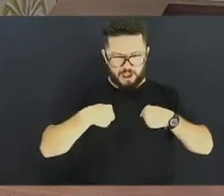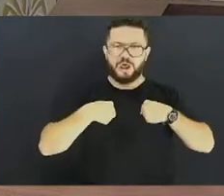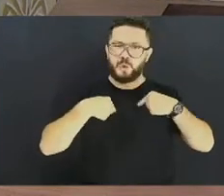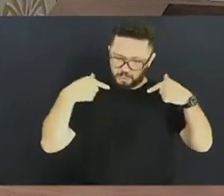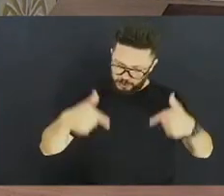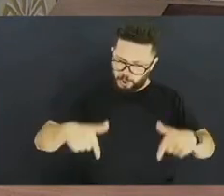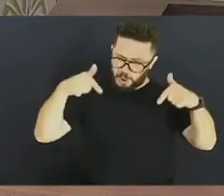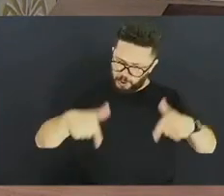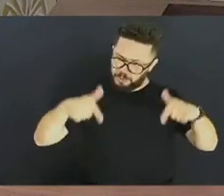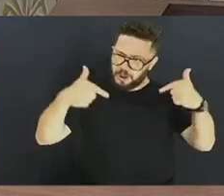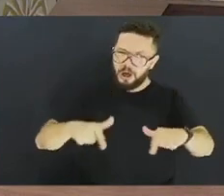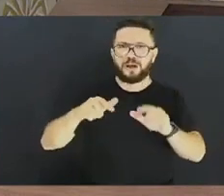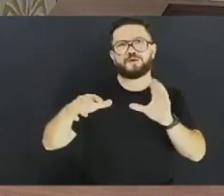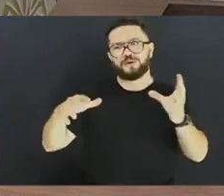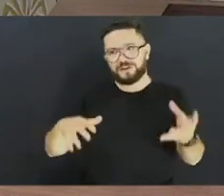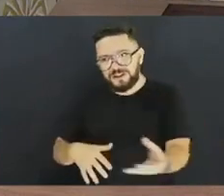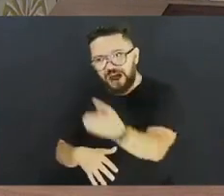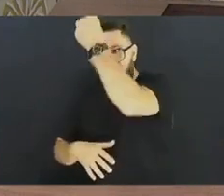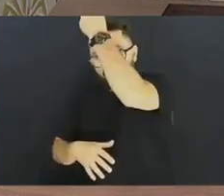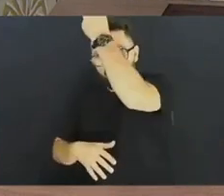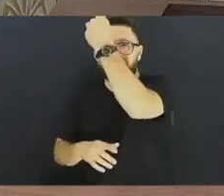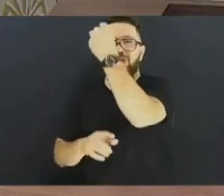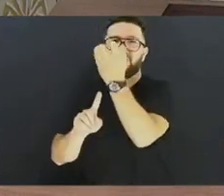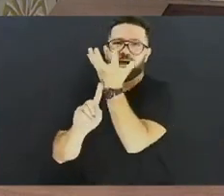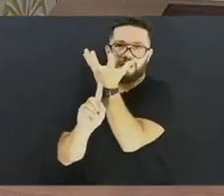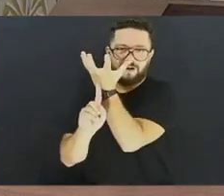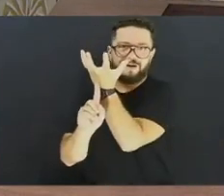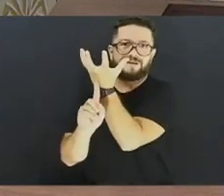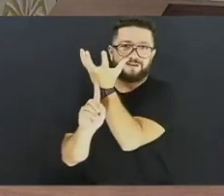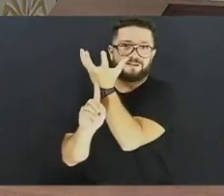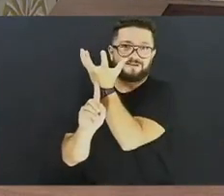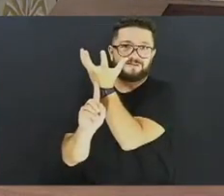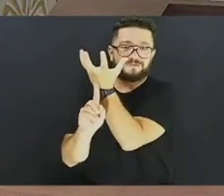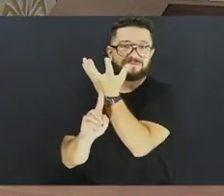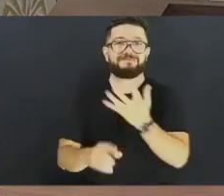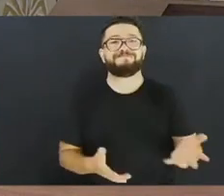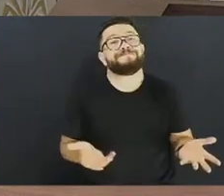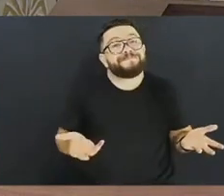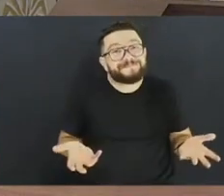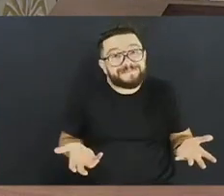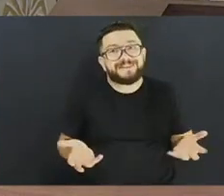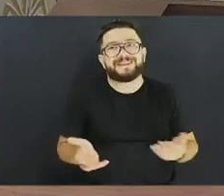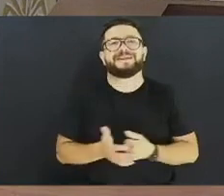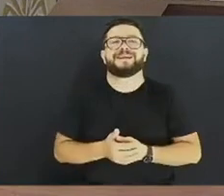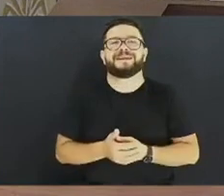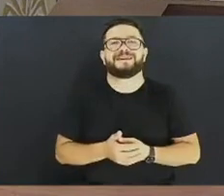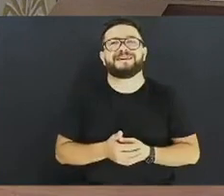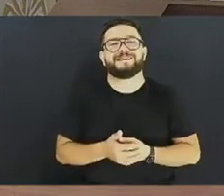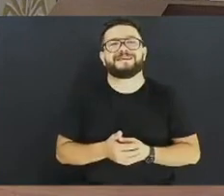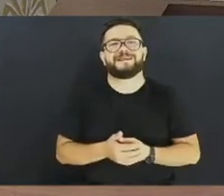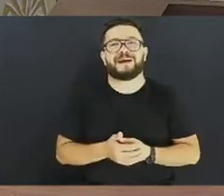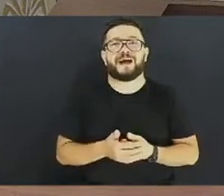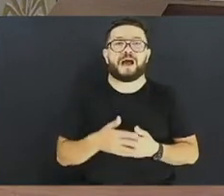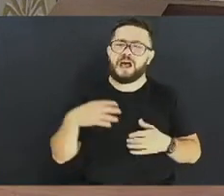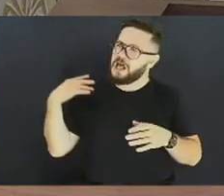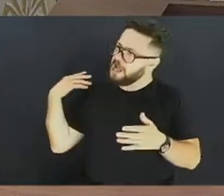friso, meu esforço. Hoje, esse esforço gerou o resultado. Quando